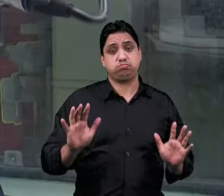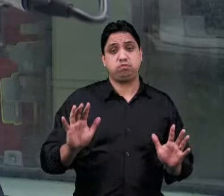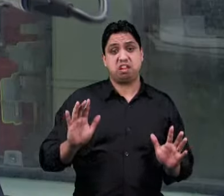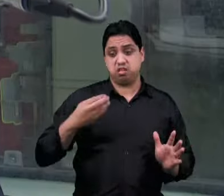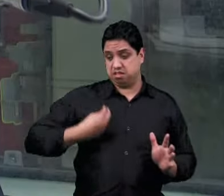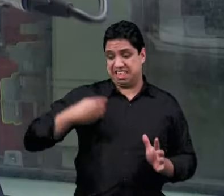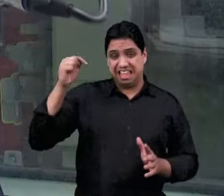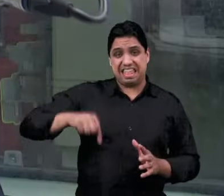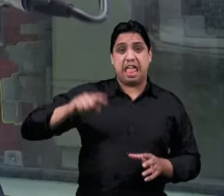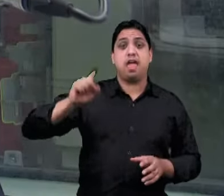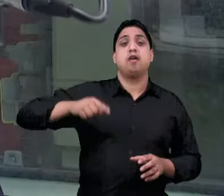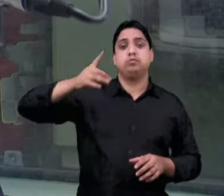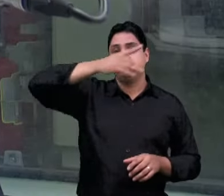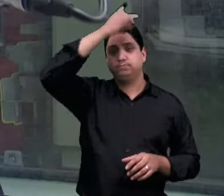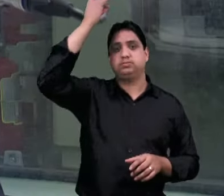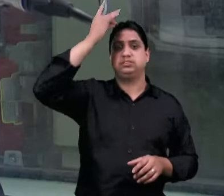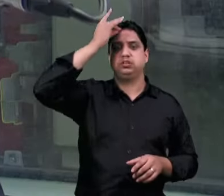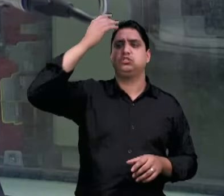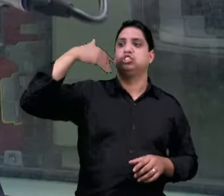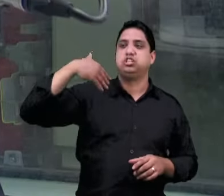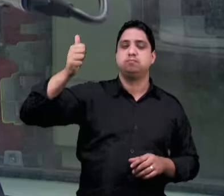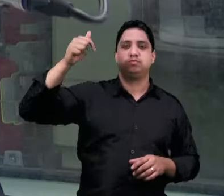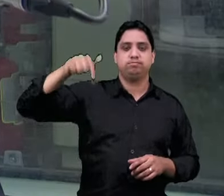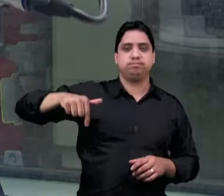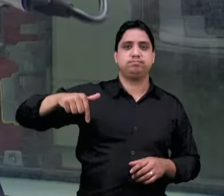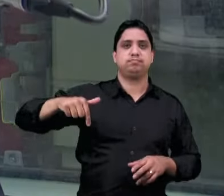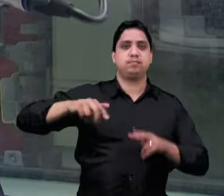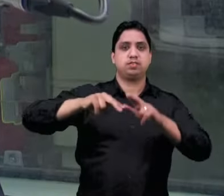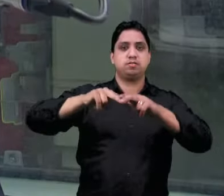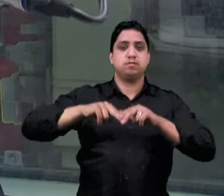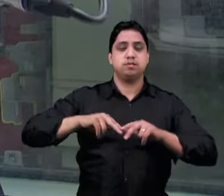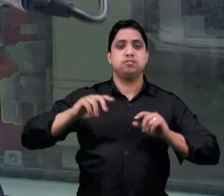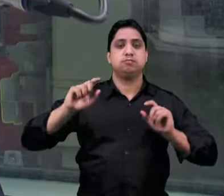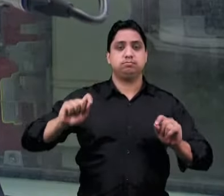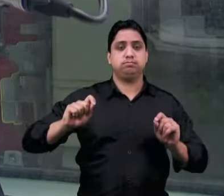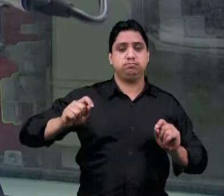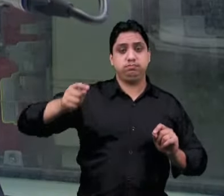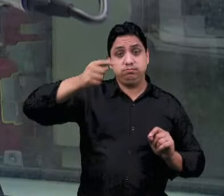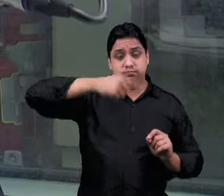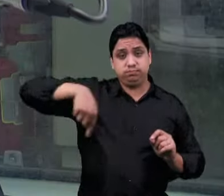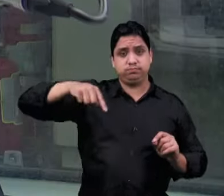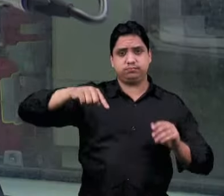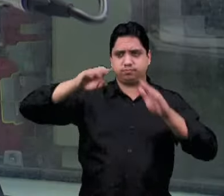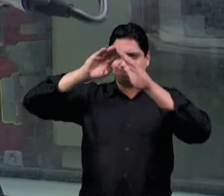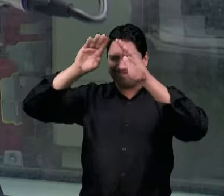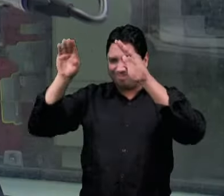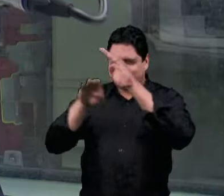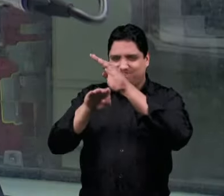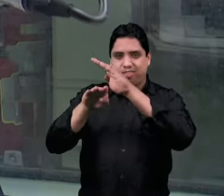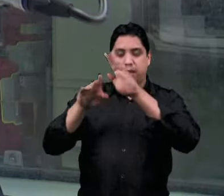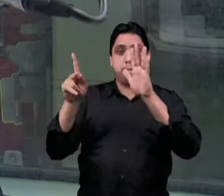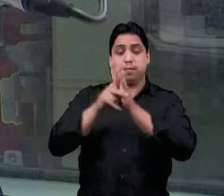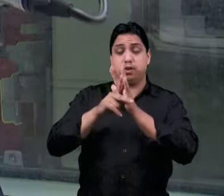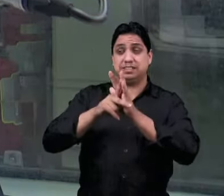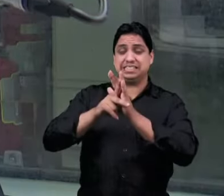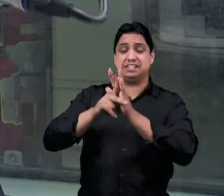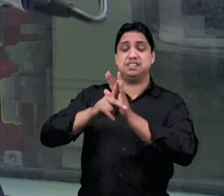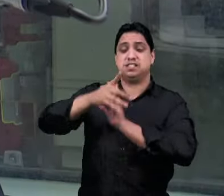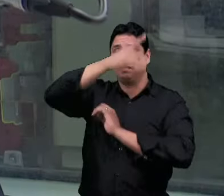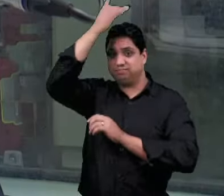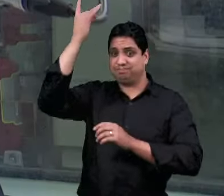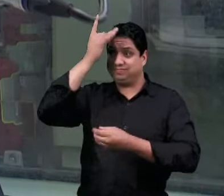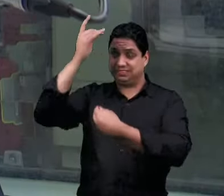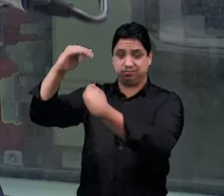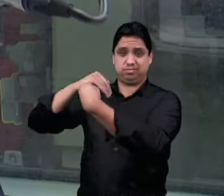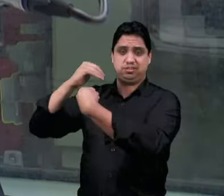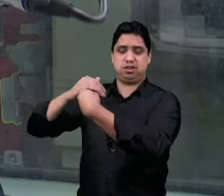foi o Espírito Santo. Então, a gente está debaixo de uma orientação do Espírito Santo. O Espírito Santo sabe onde